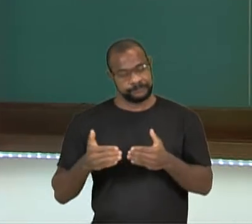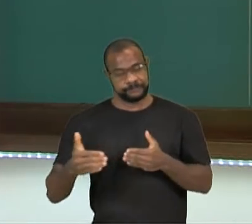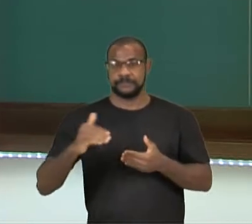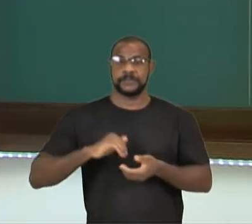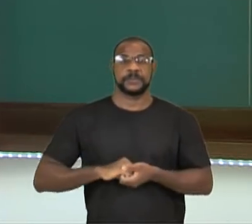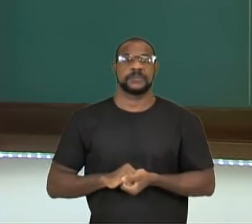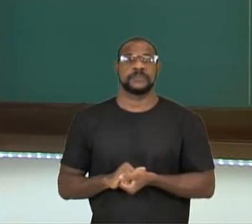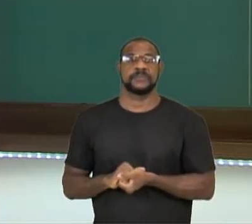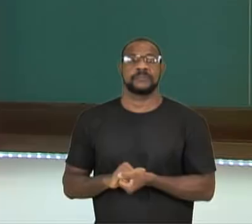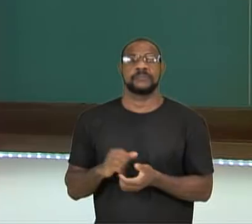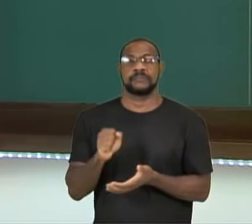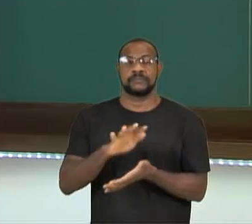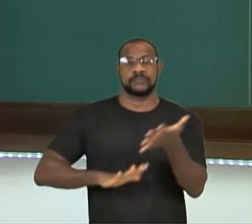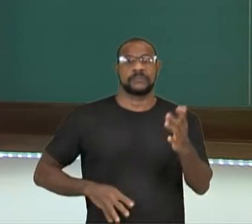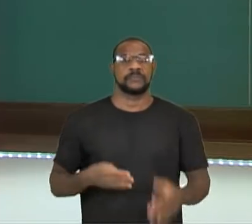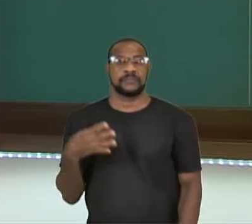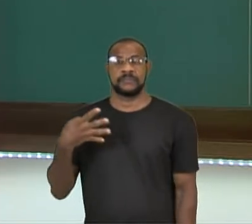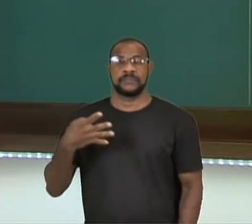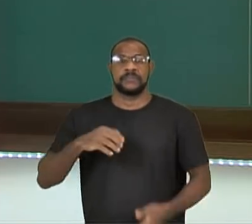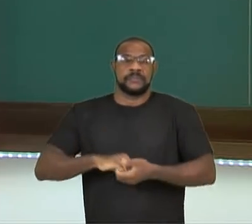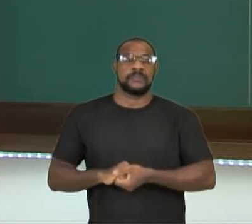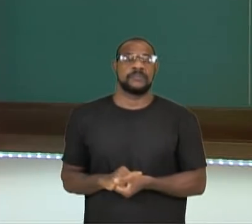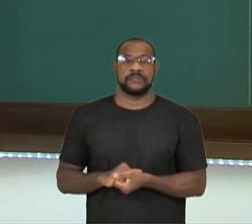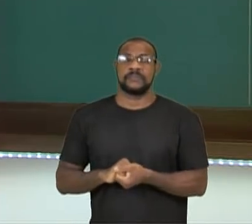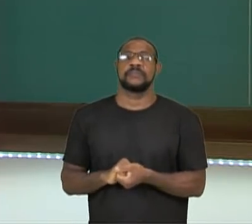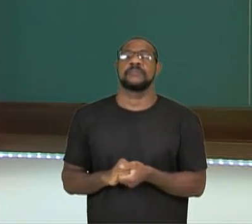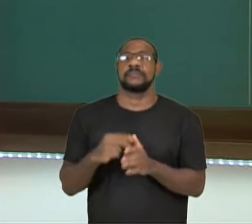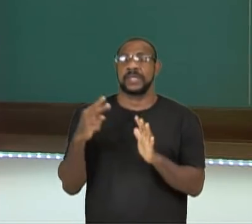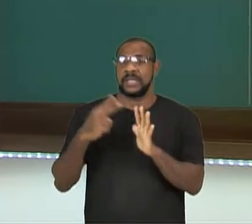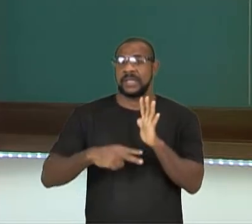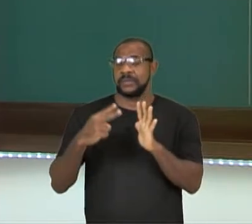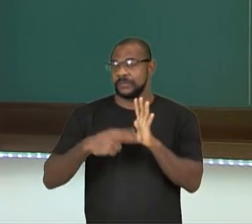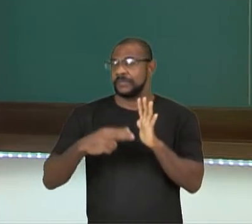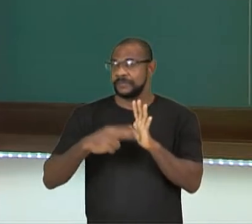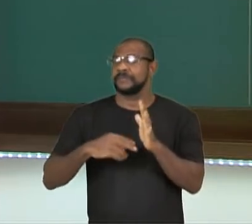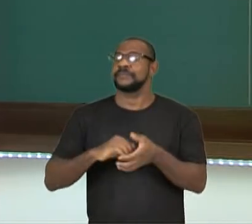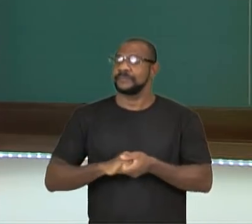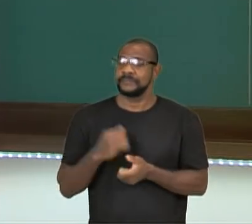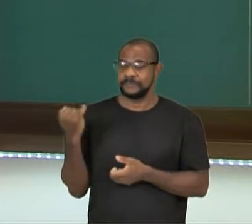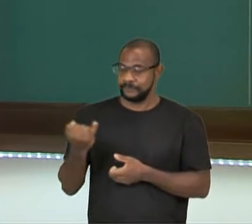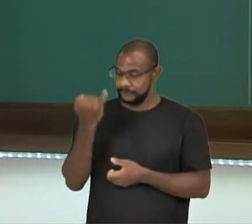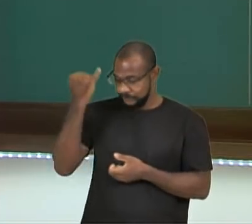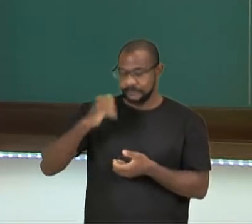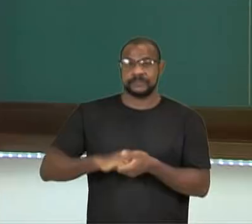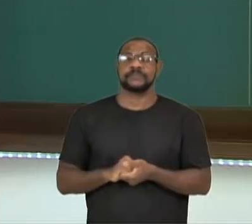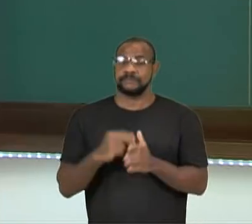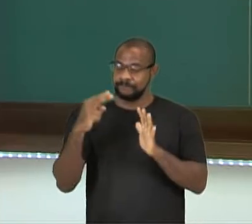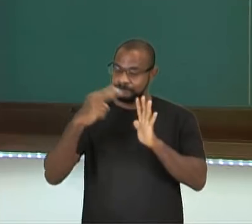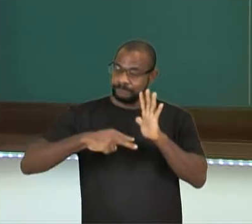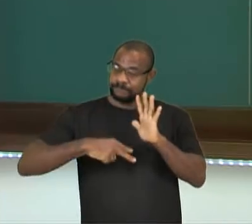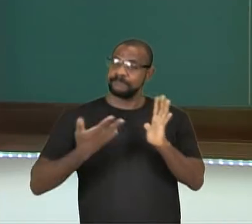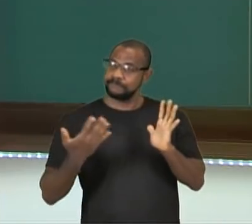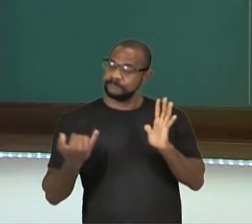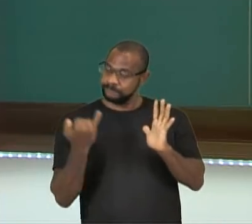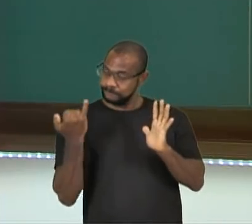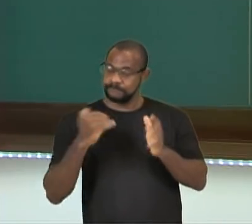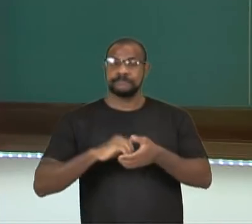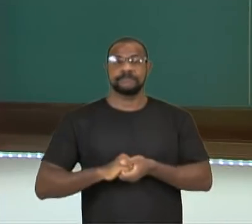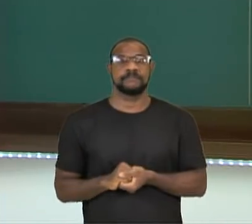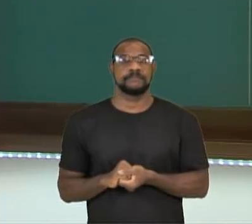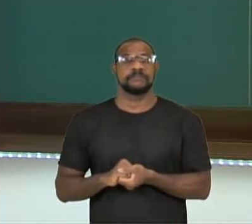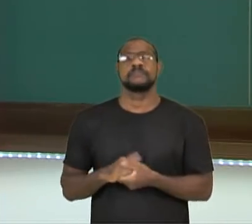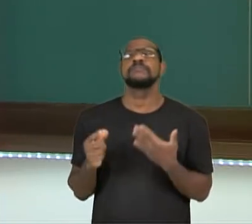de trabalho. Um belo visual e boa dinâmica. Desconheci o produto, mas quando expliquei a software.com.br